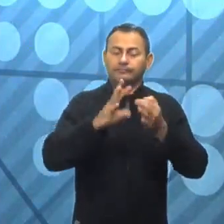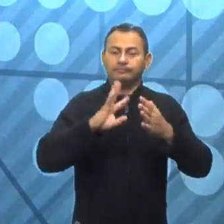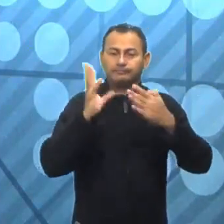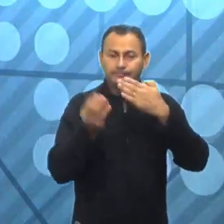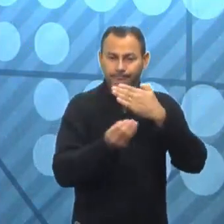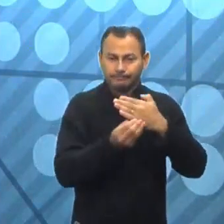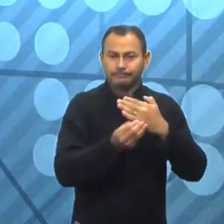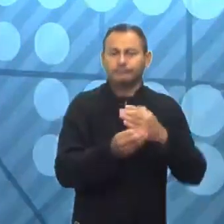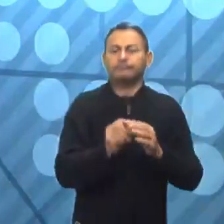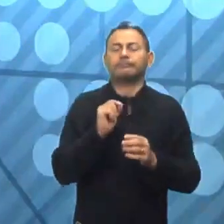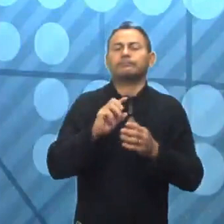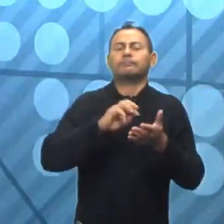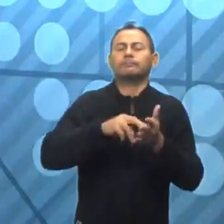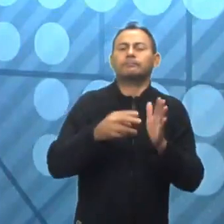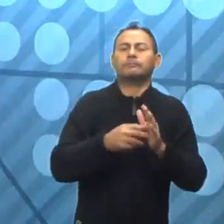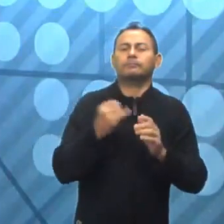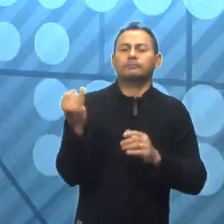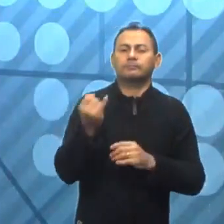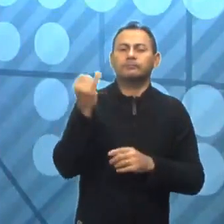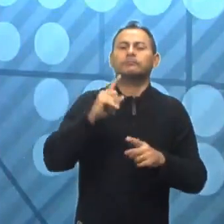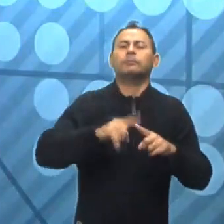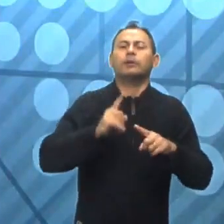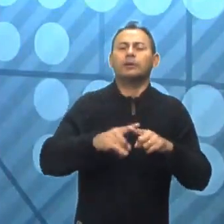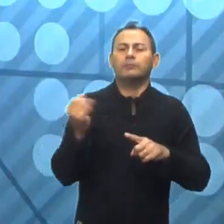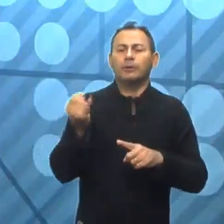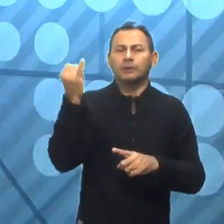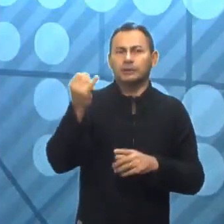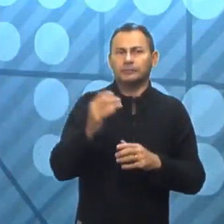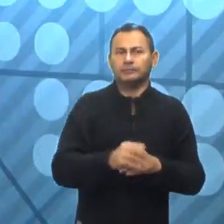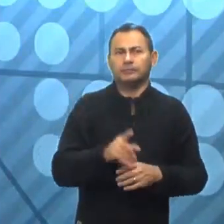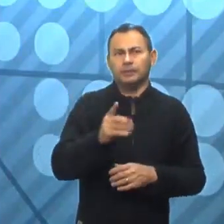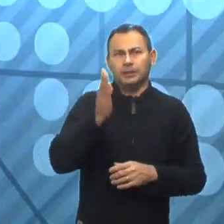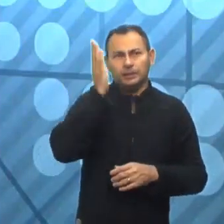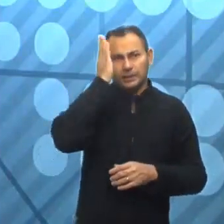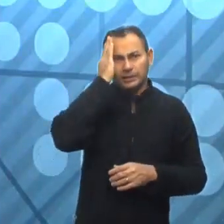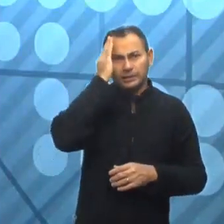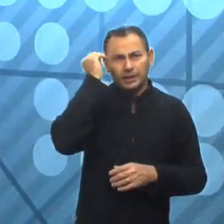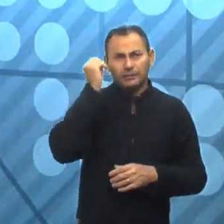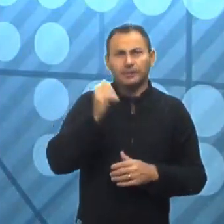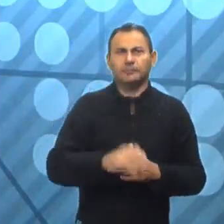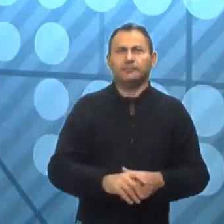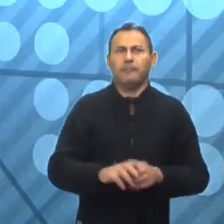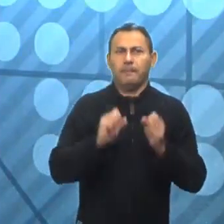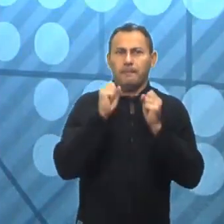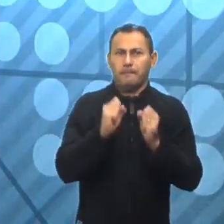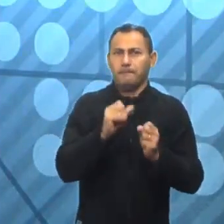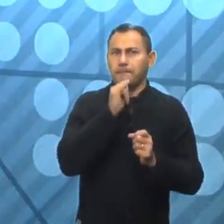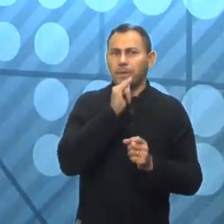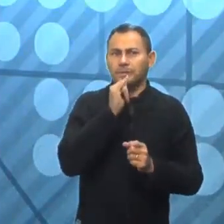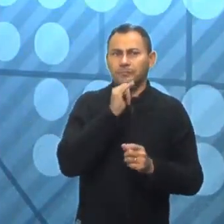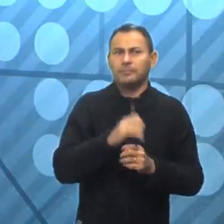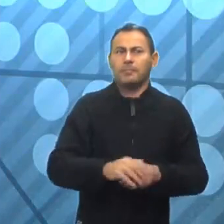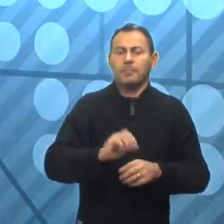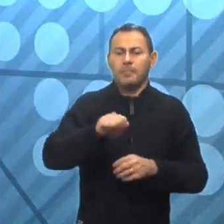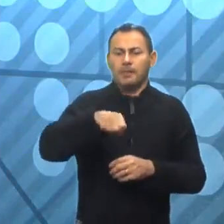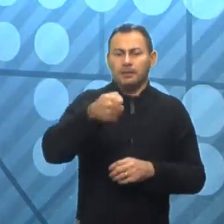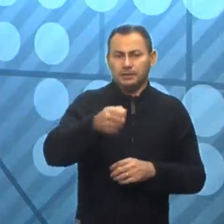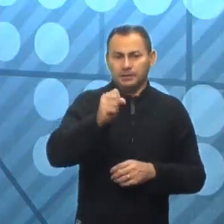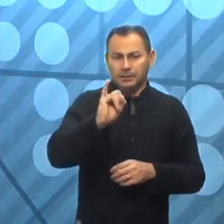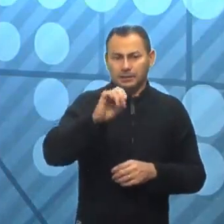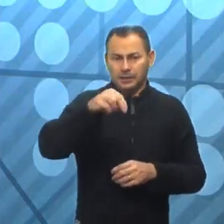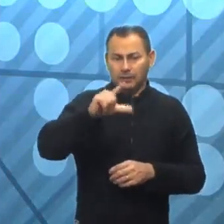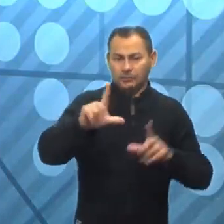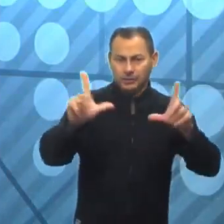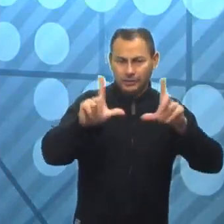modulação, para que ela é importante? Uma coisa que com certeza você já sabe é que, por exemplo, o sinal de